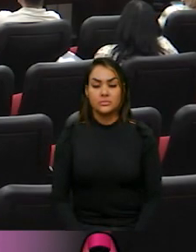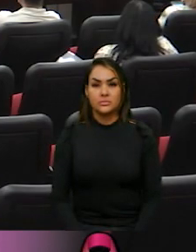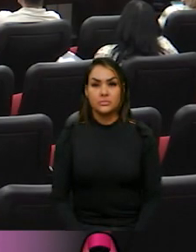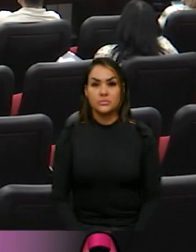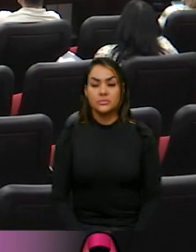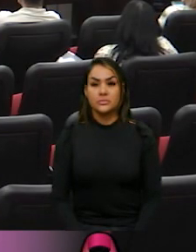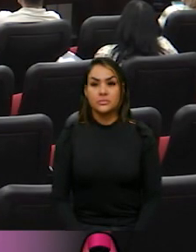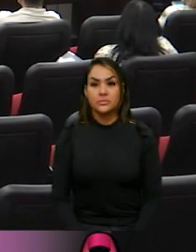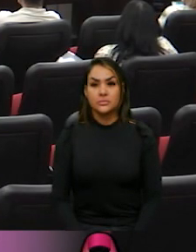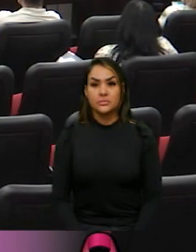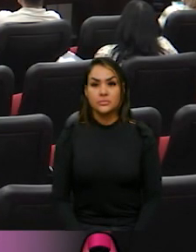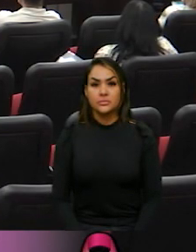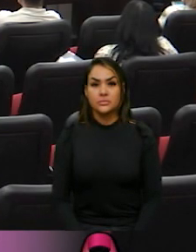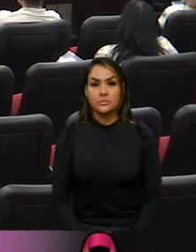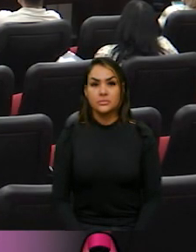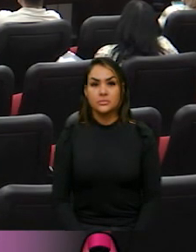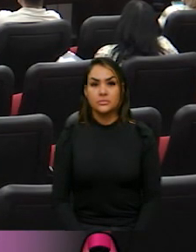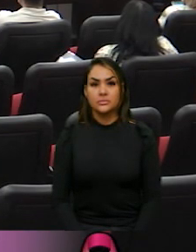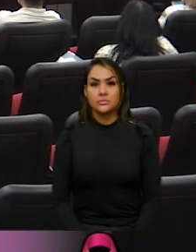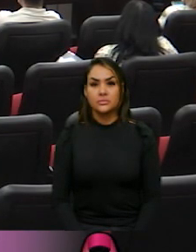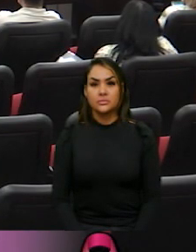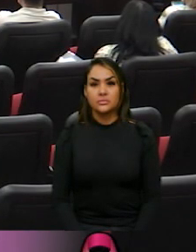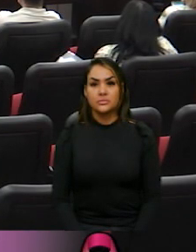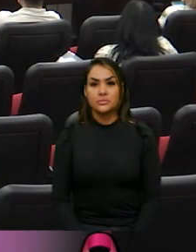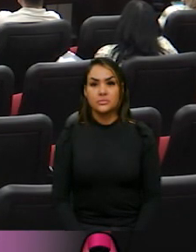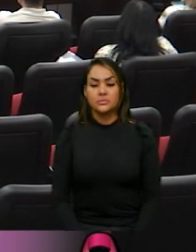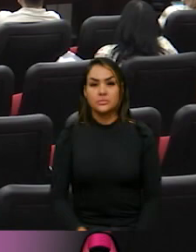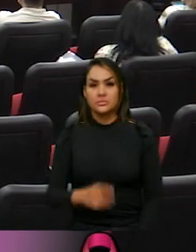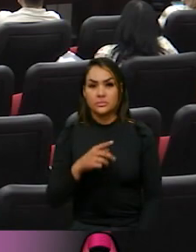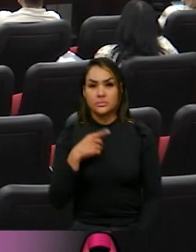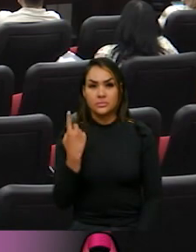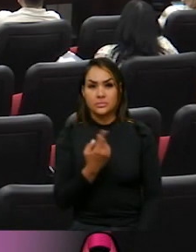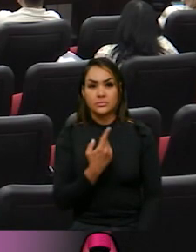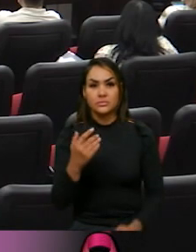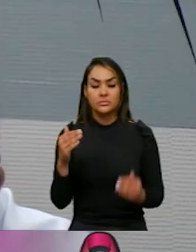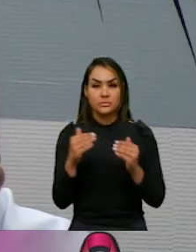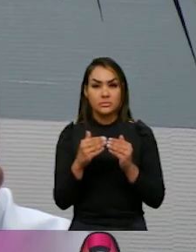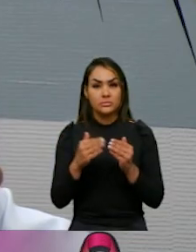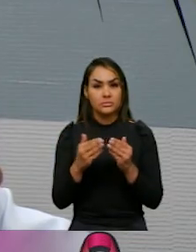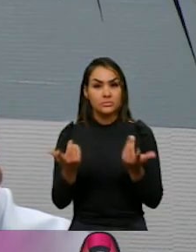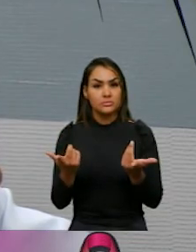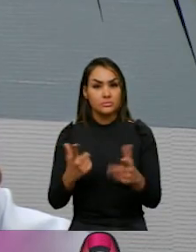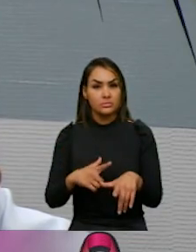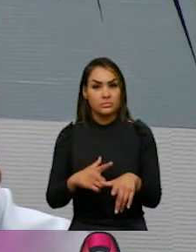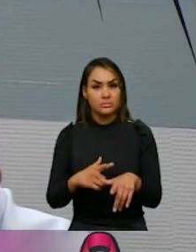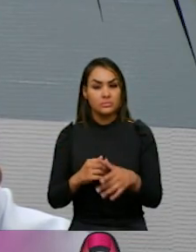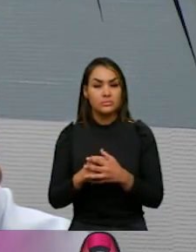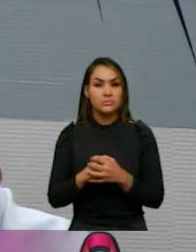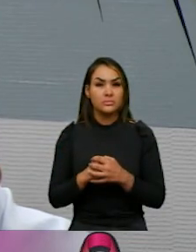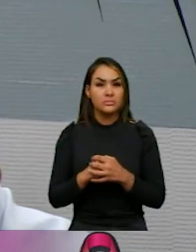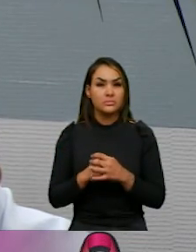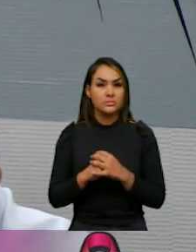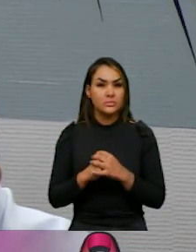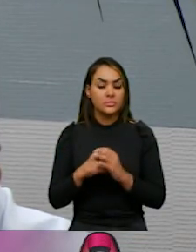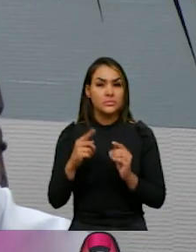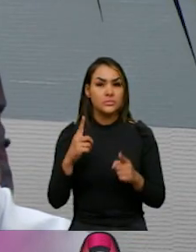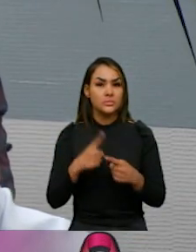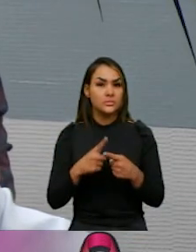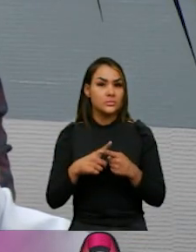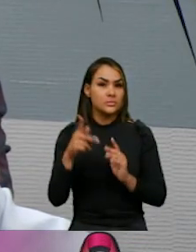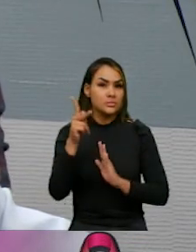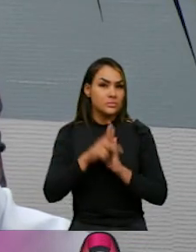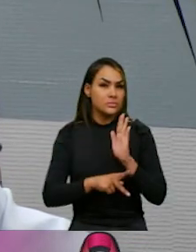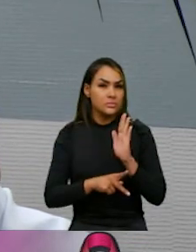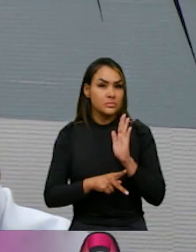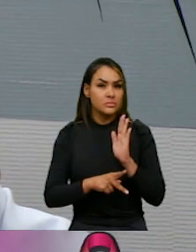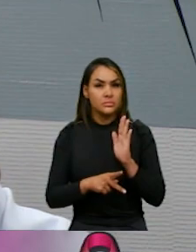Questão que nós votamos desfavorável, porque o projeto, que é algo que tem que deixar claro, que não consta, que nós votamos